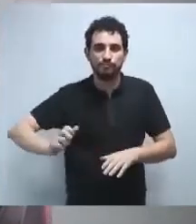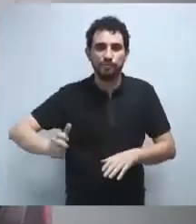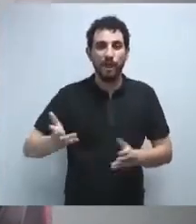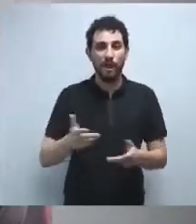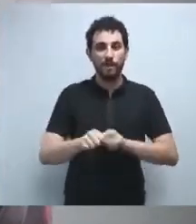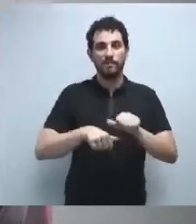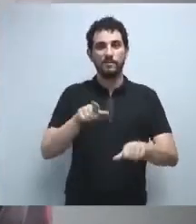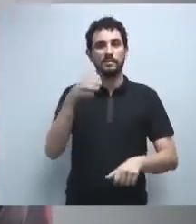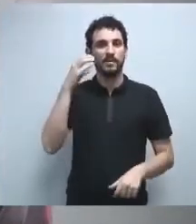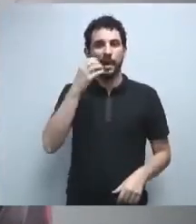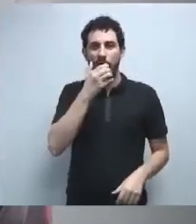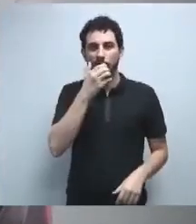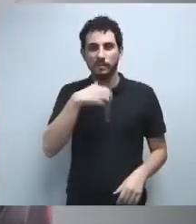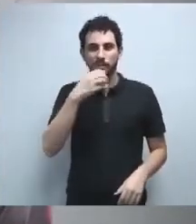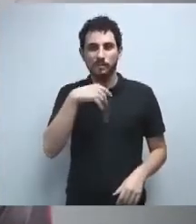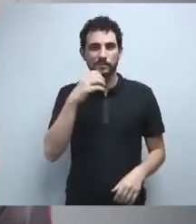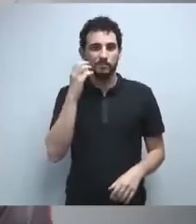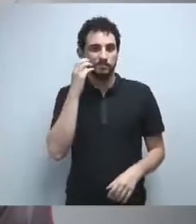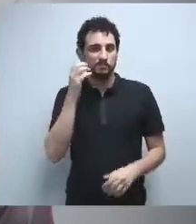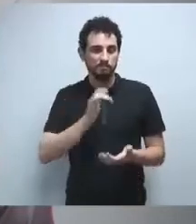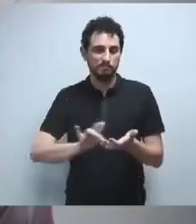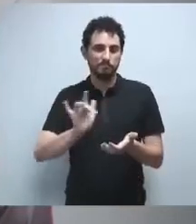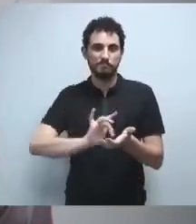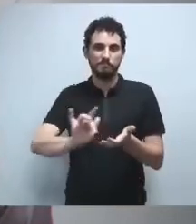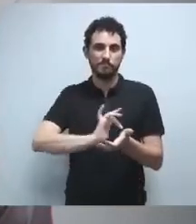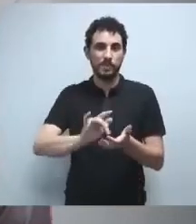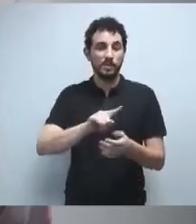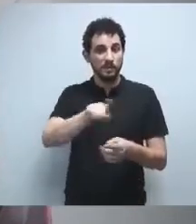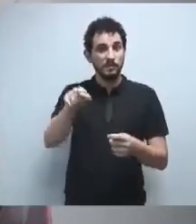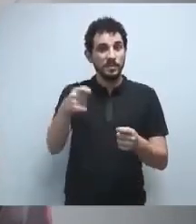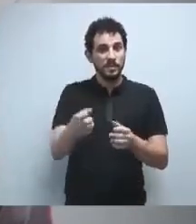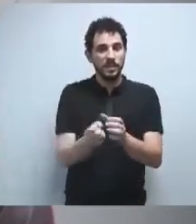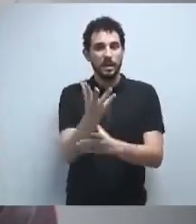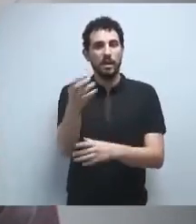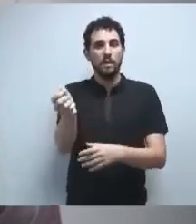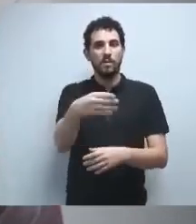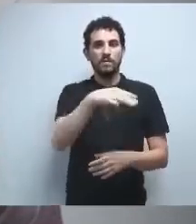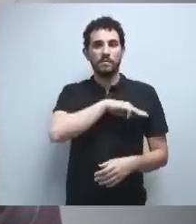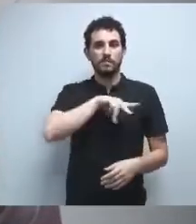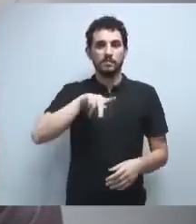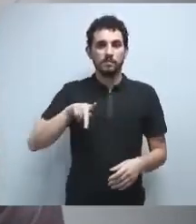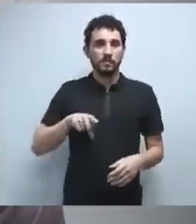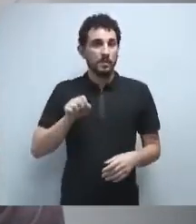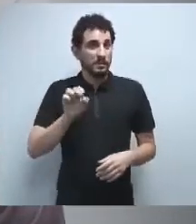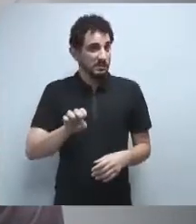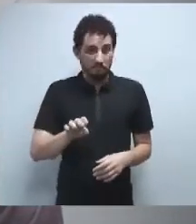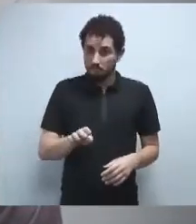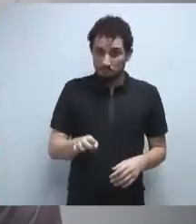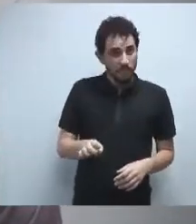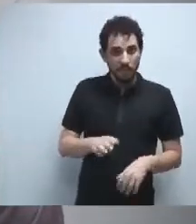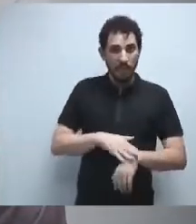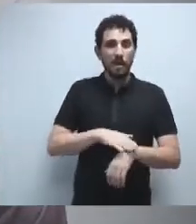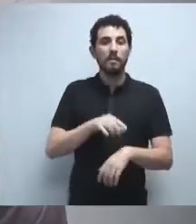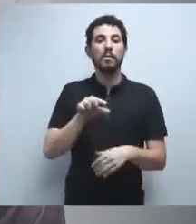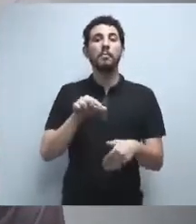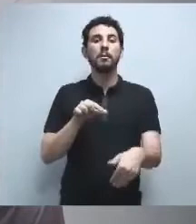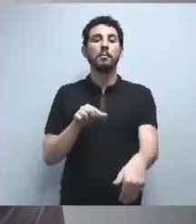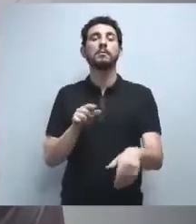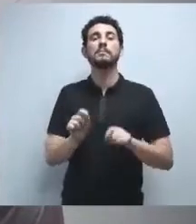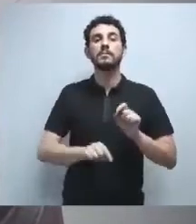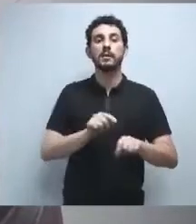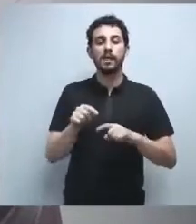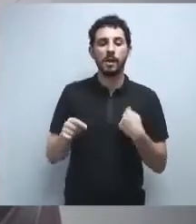smartphones vocês que têm que construir esse novo ministério público senão daqui a pouco nós